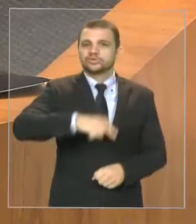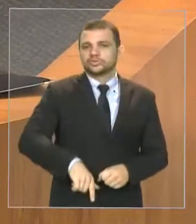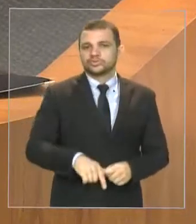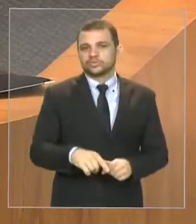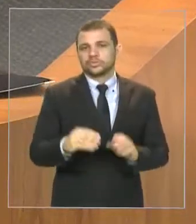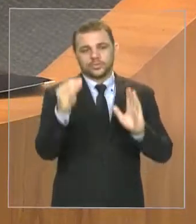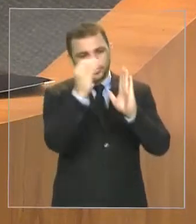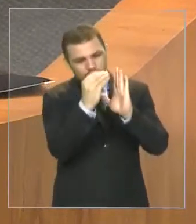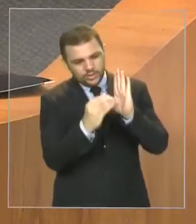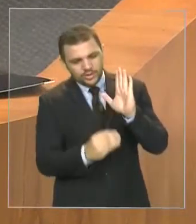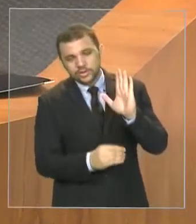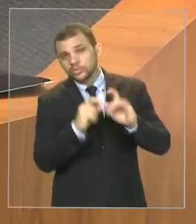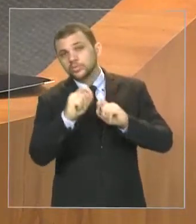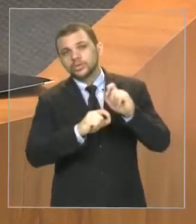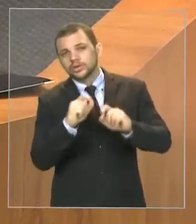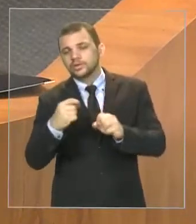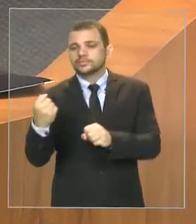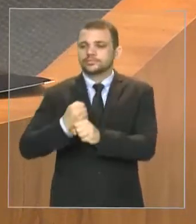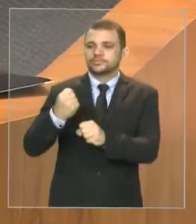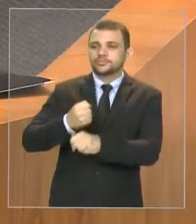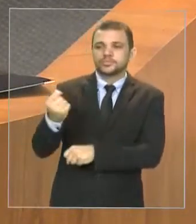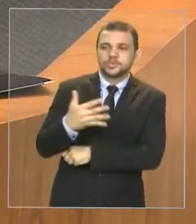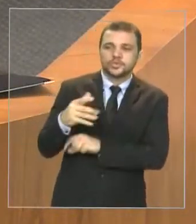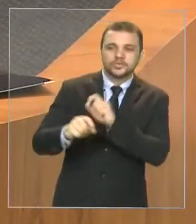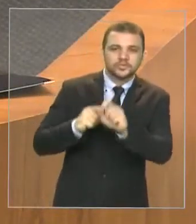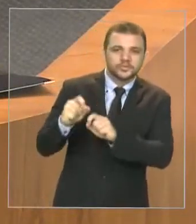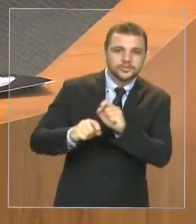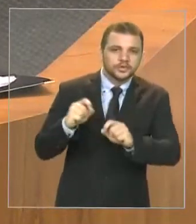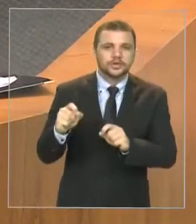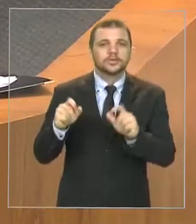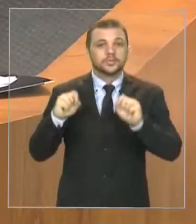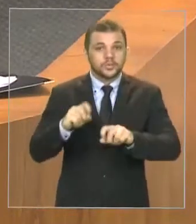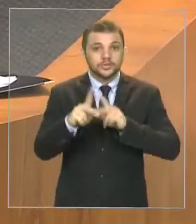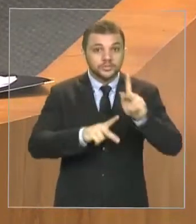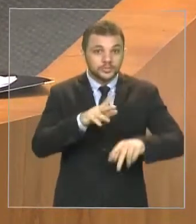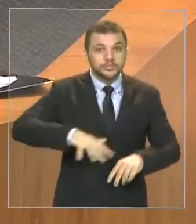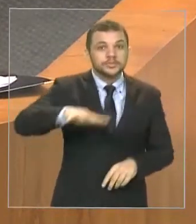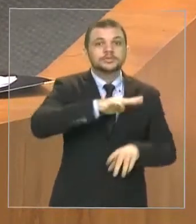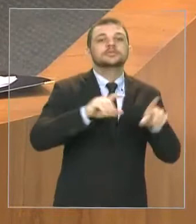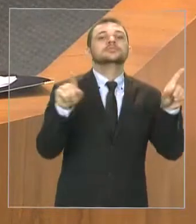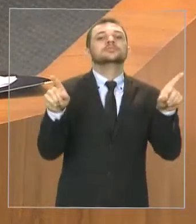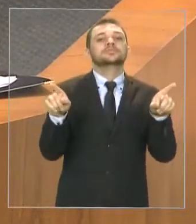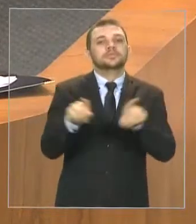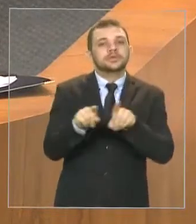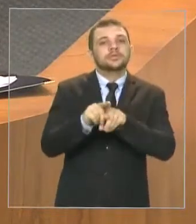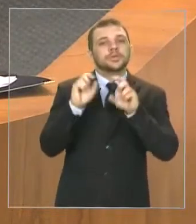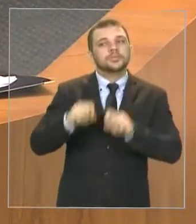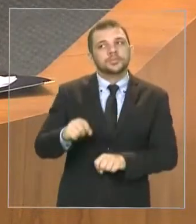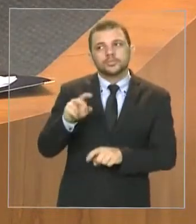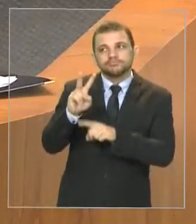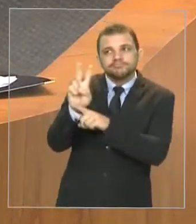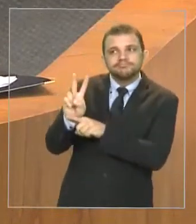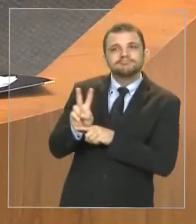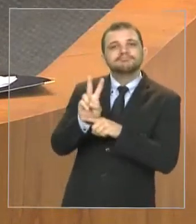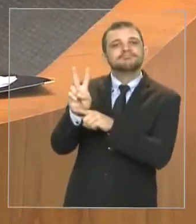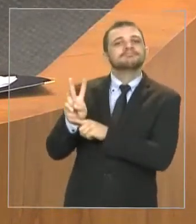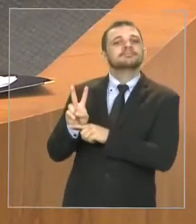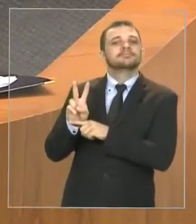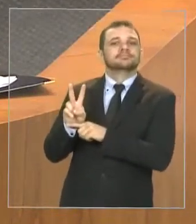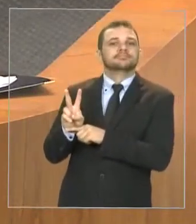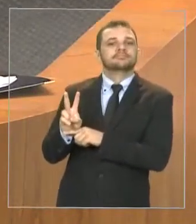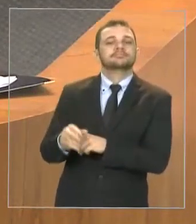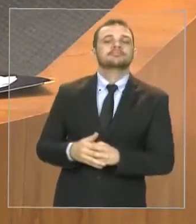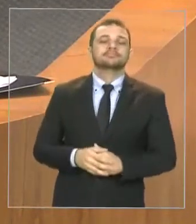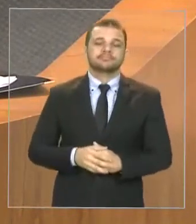fim de permitir que a população tenha o real e efetivo controle da propaganda. Senhoras e senhores,